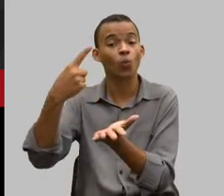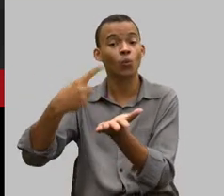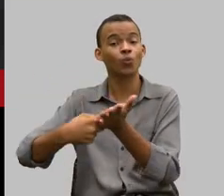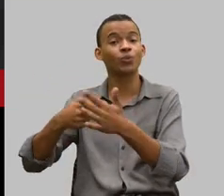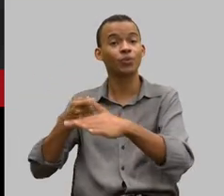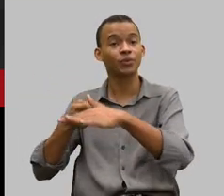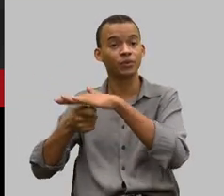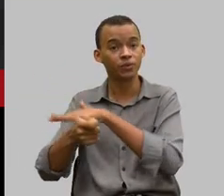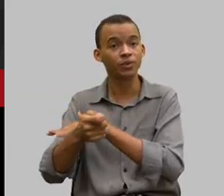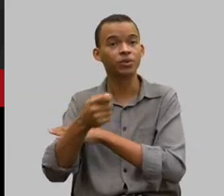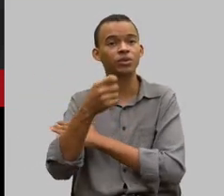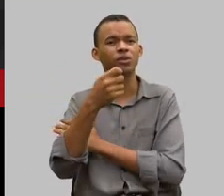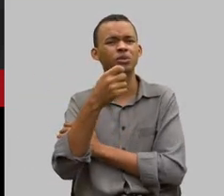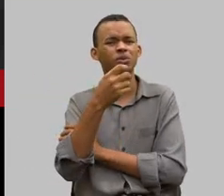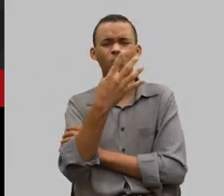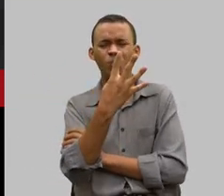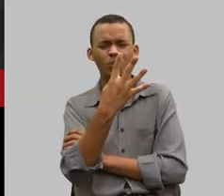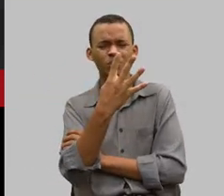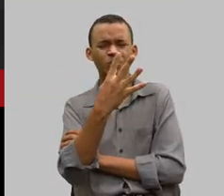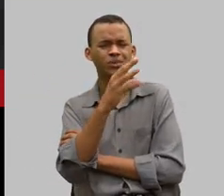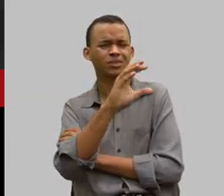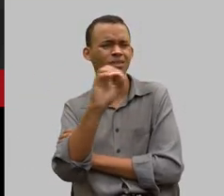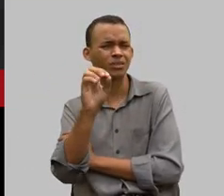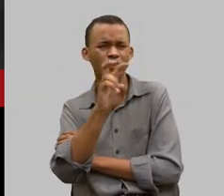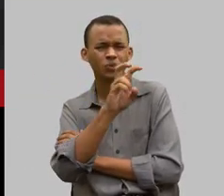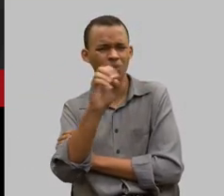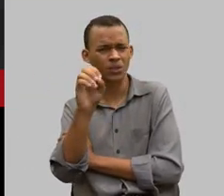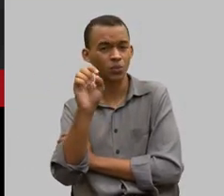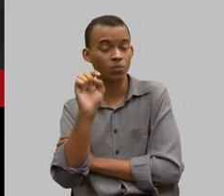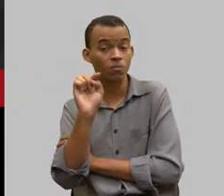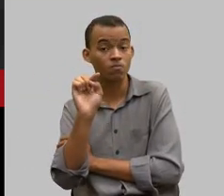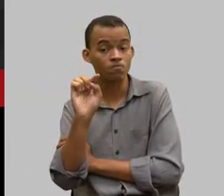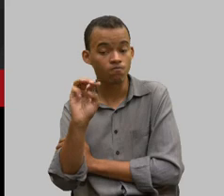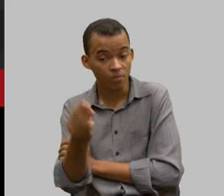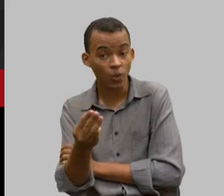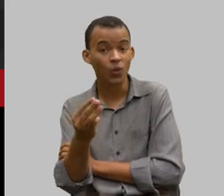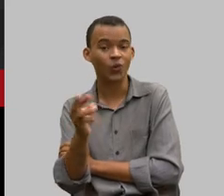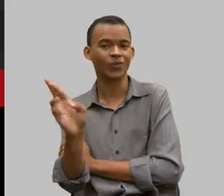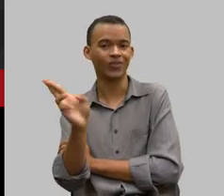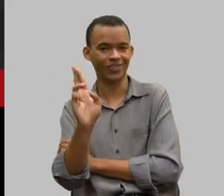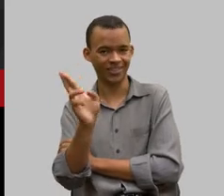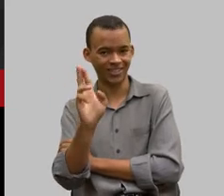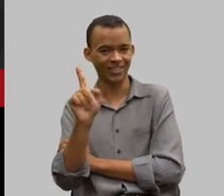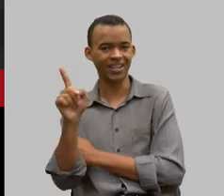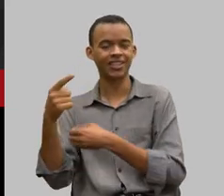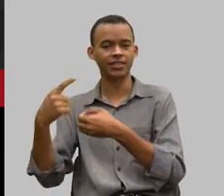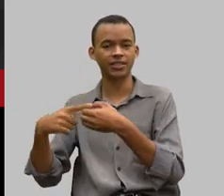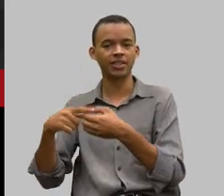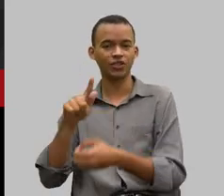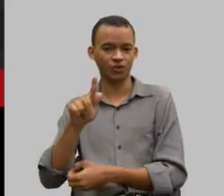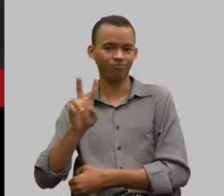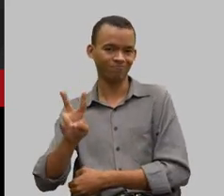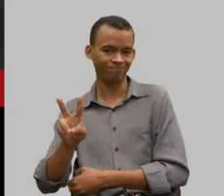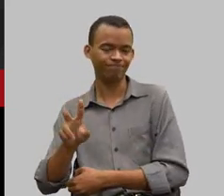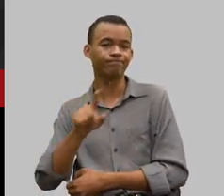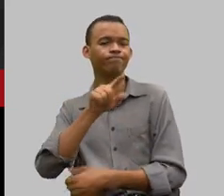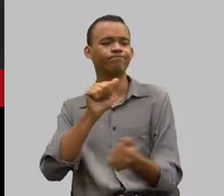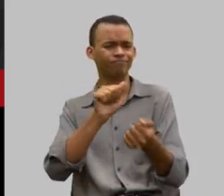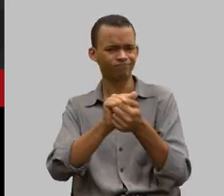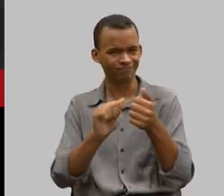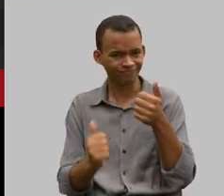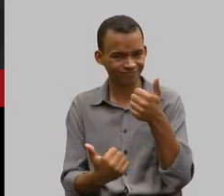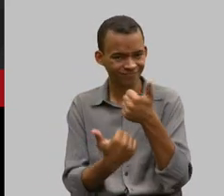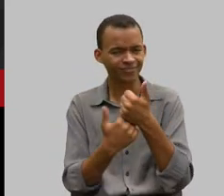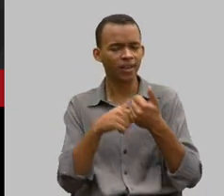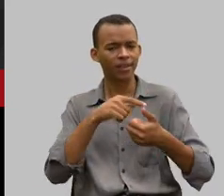400 500 milhões de reais na cidade de Governador e vossa excelência lá estava nos ajudando auxiliando participando